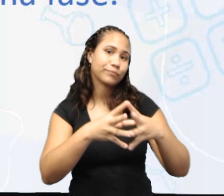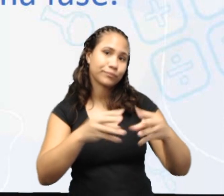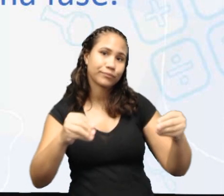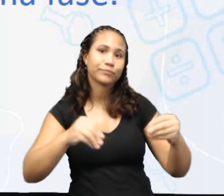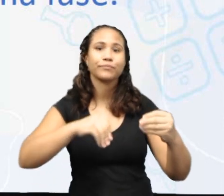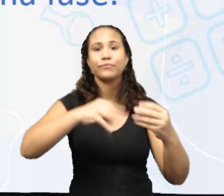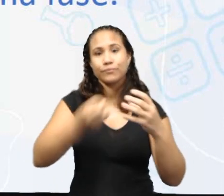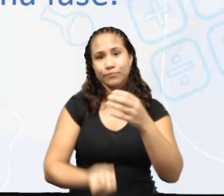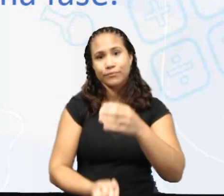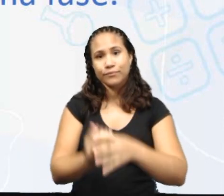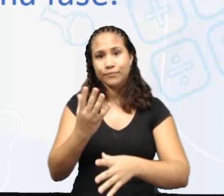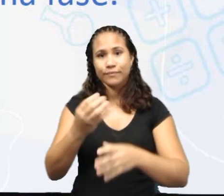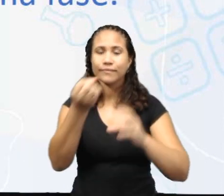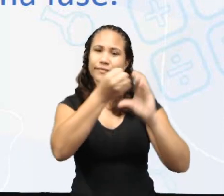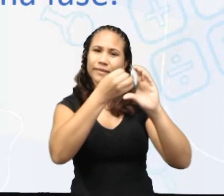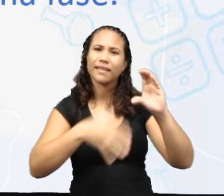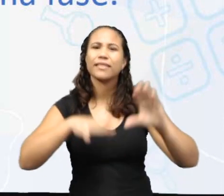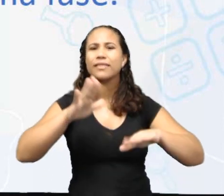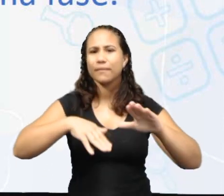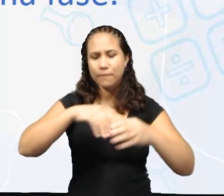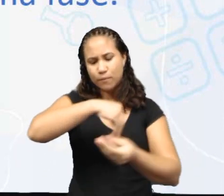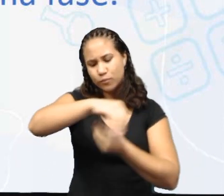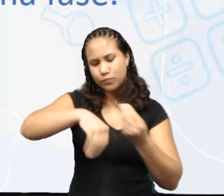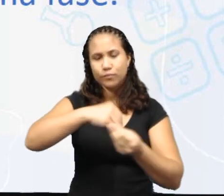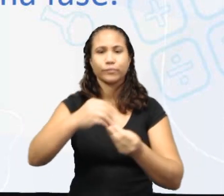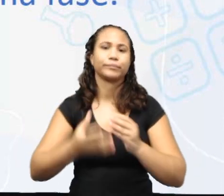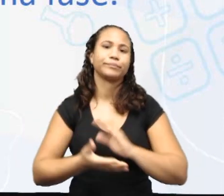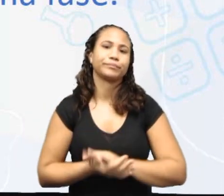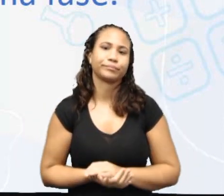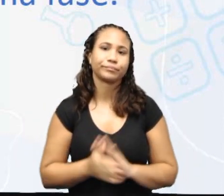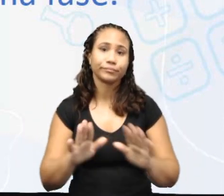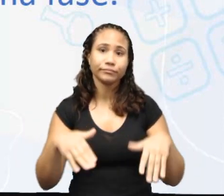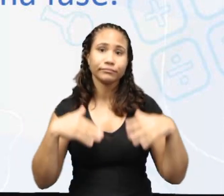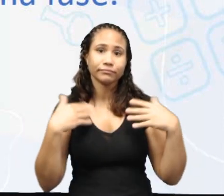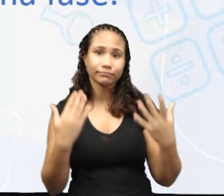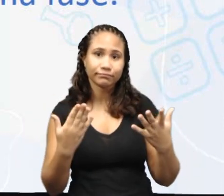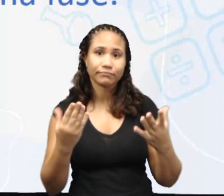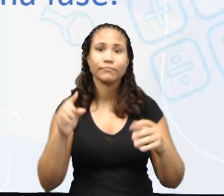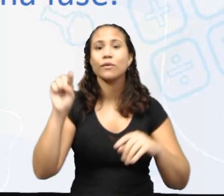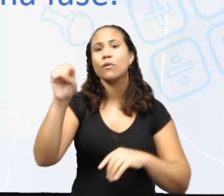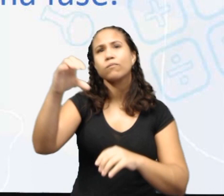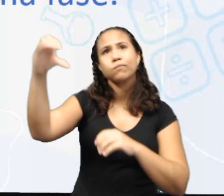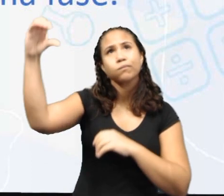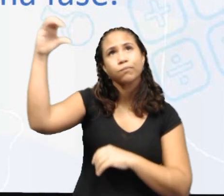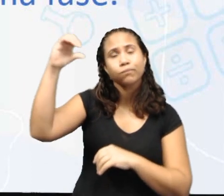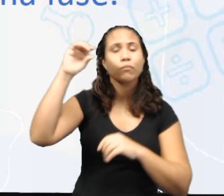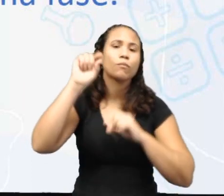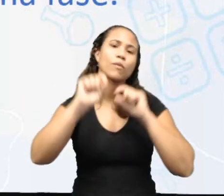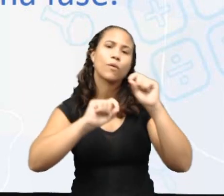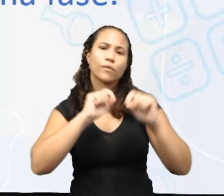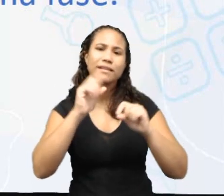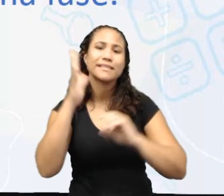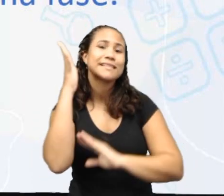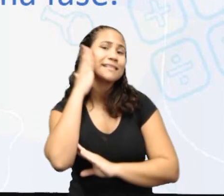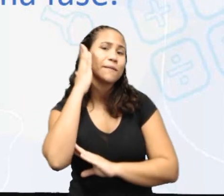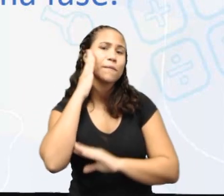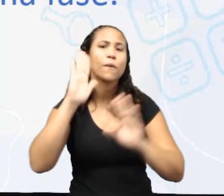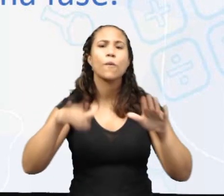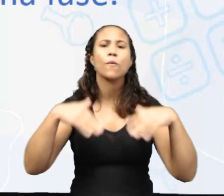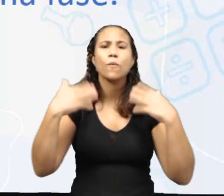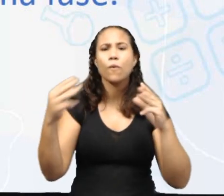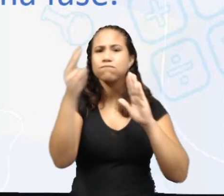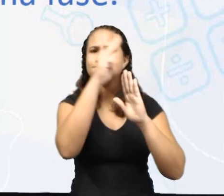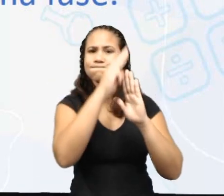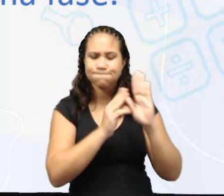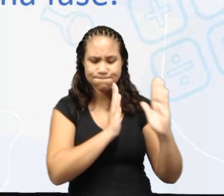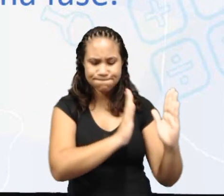das características das substâncias que são misturadas. Então, a grande questão aqui nas misturas heterogêneas é saber qual método